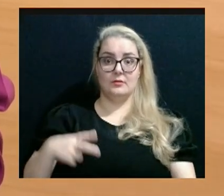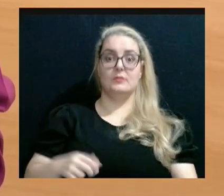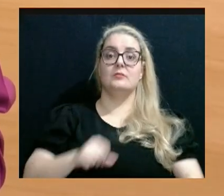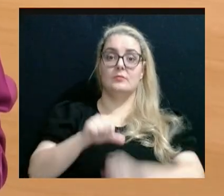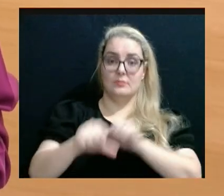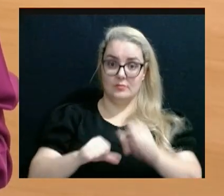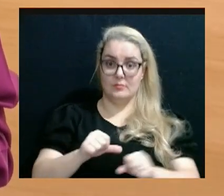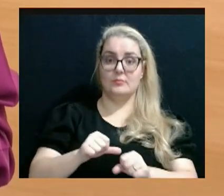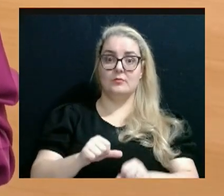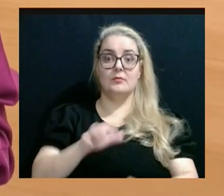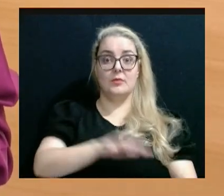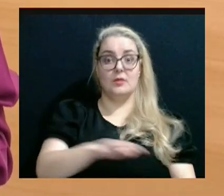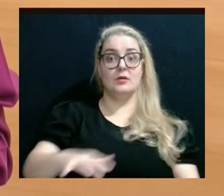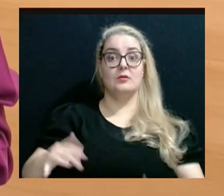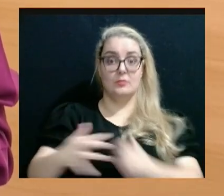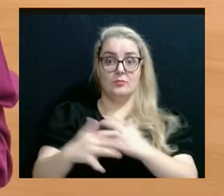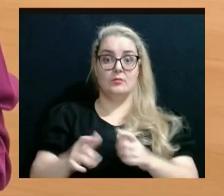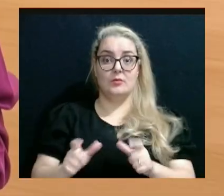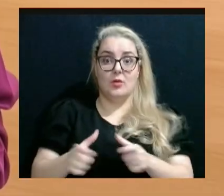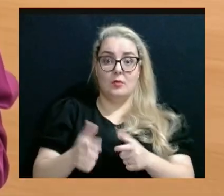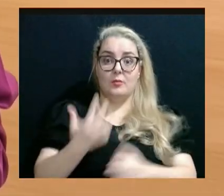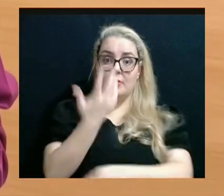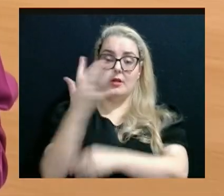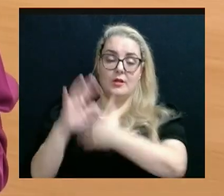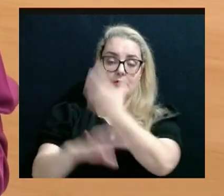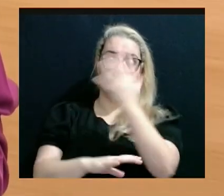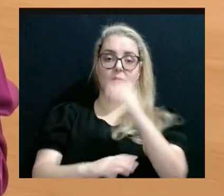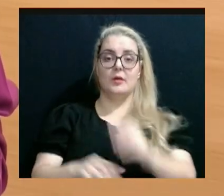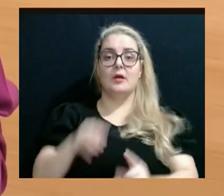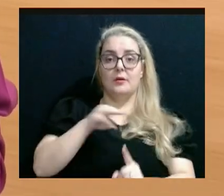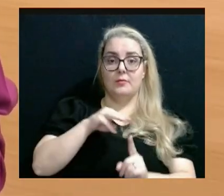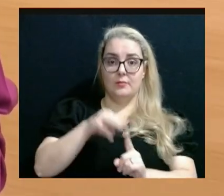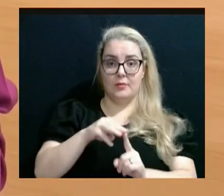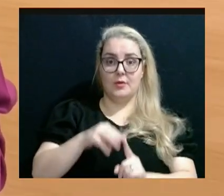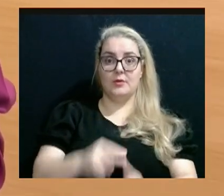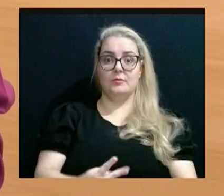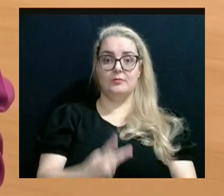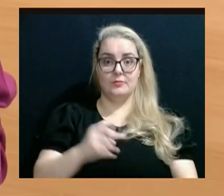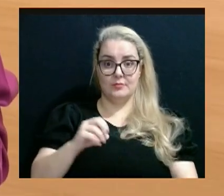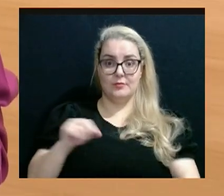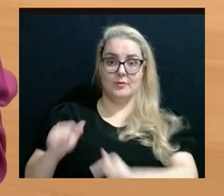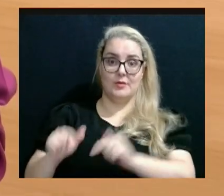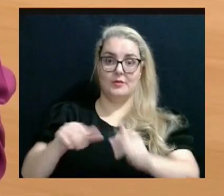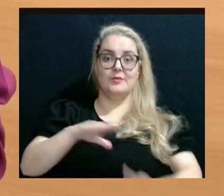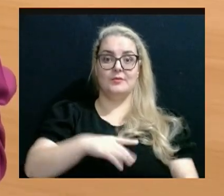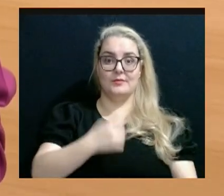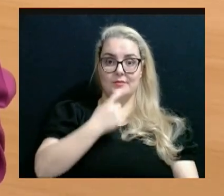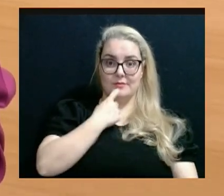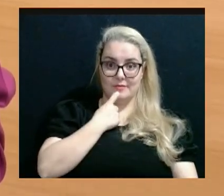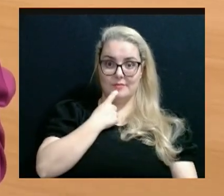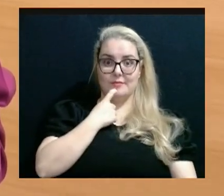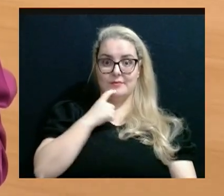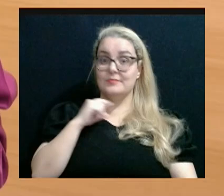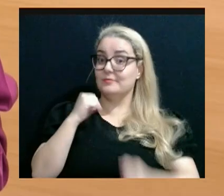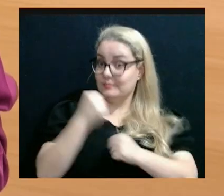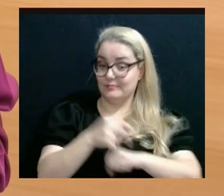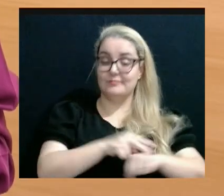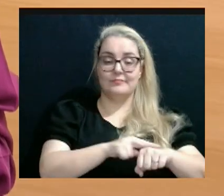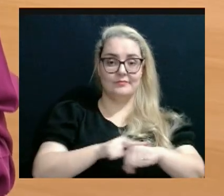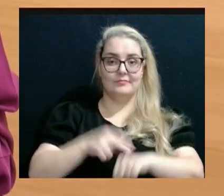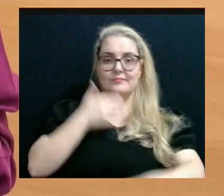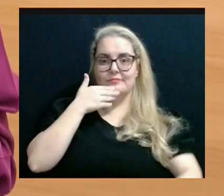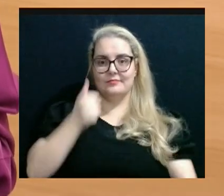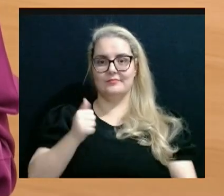de áreas urbanas em microflorestas. A meta é transformar 200 pontos de Campinas em refúgios verdes que melhoram o